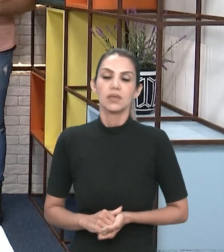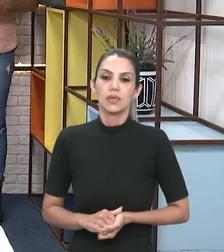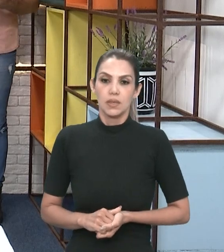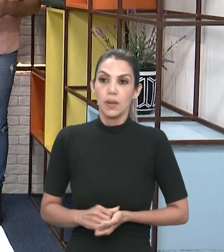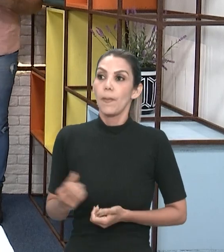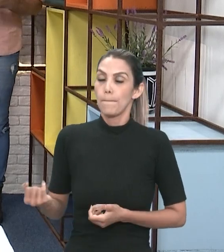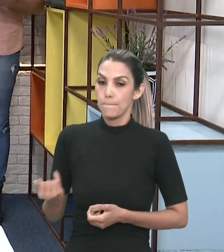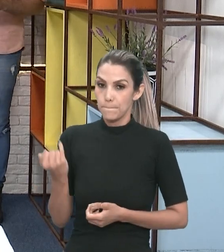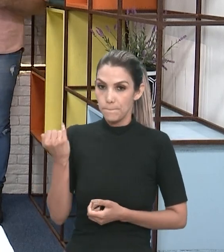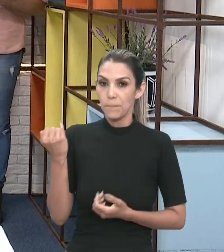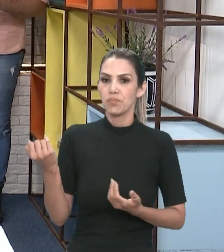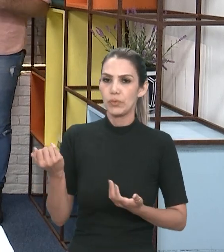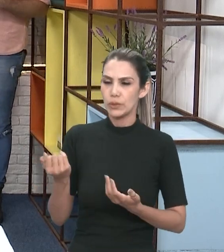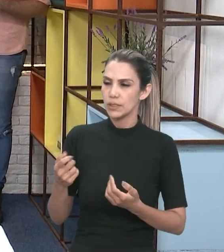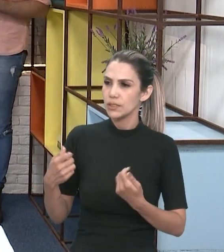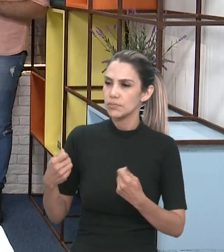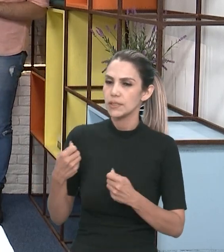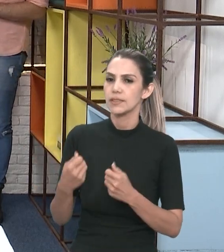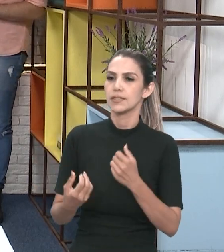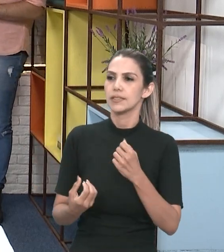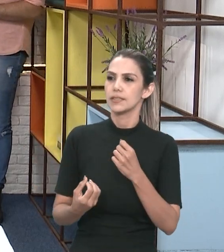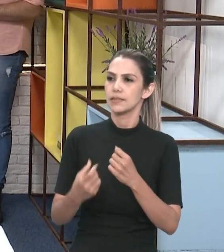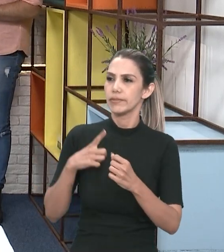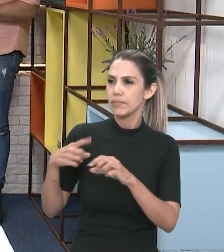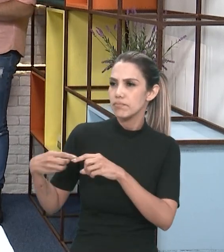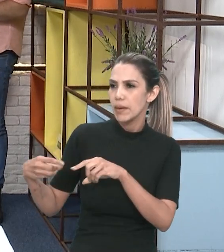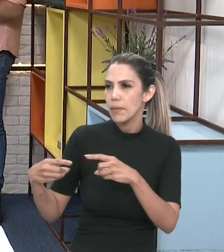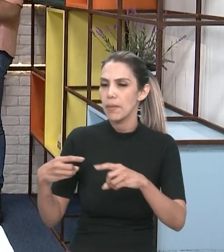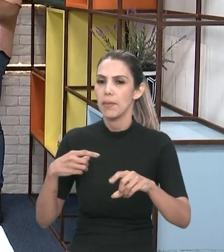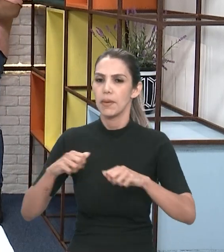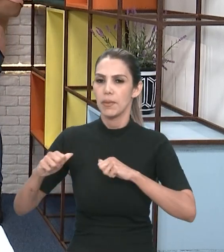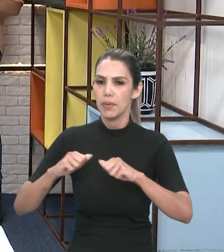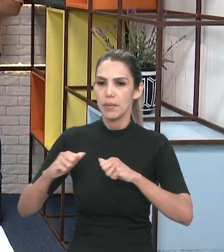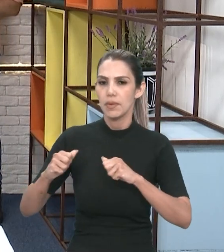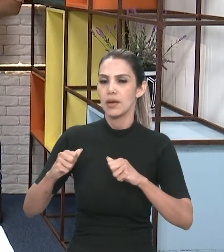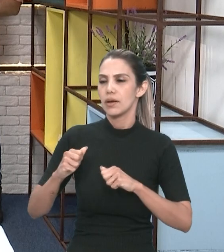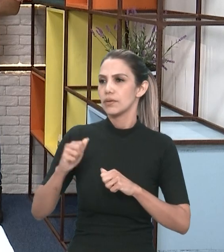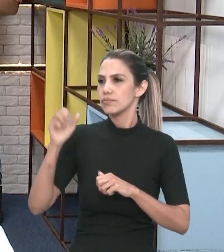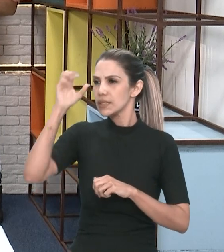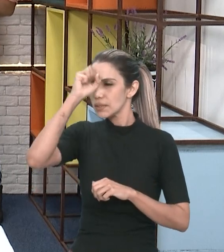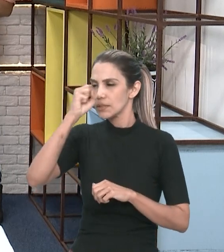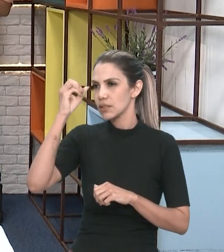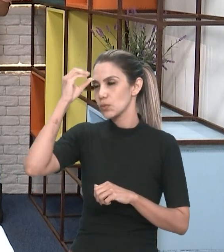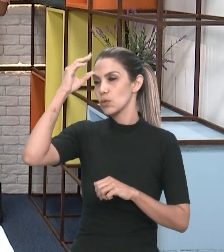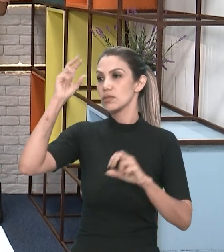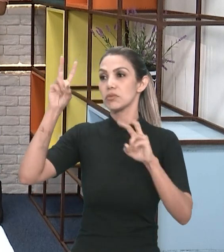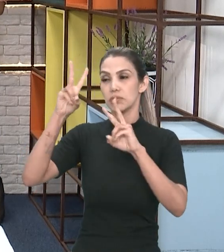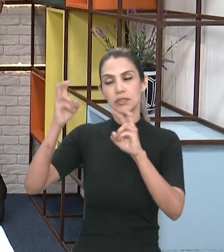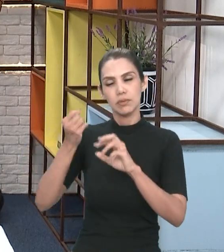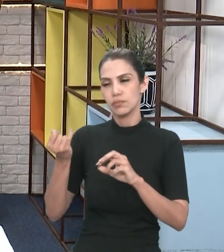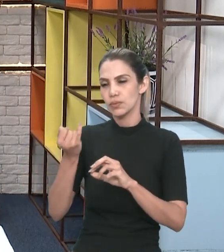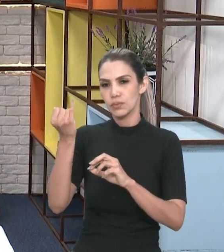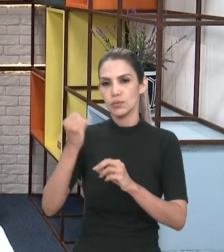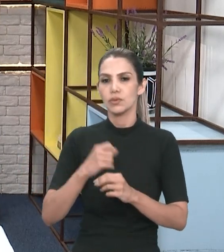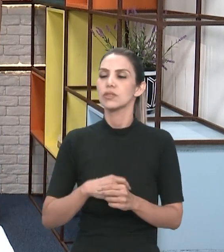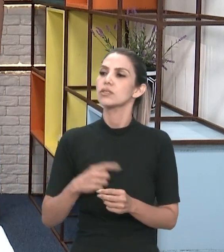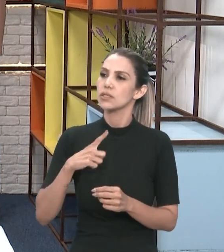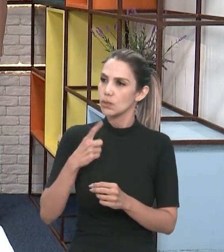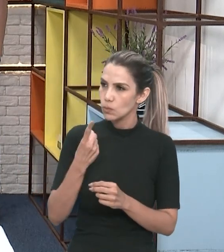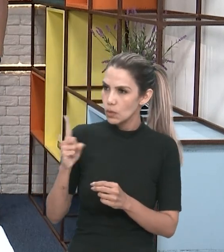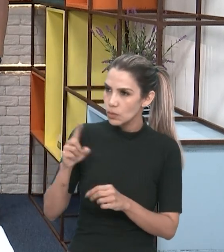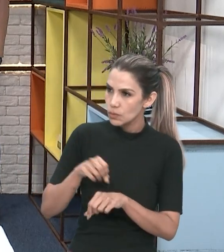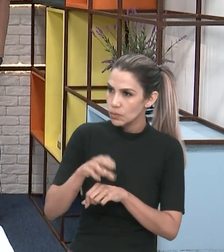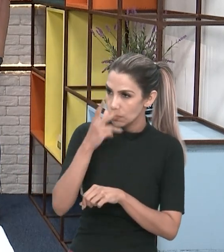de promover, né, essas discussões, porque o conhecimento nunca é demais nesse sentido também. Amanda, nós temos uma última dica